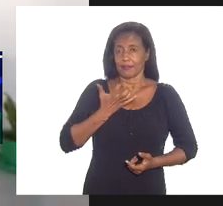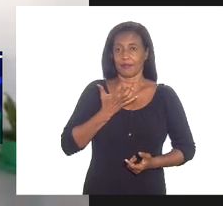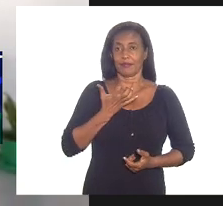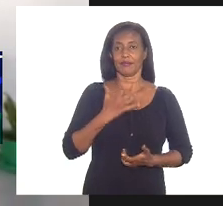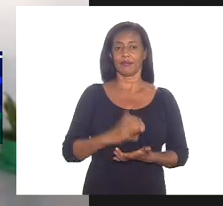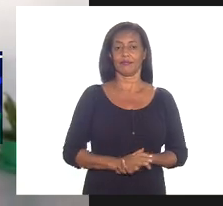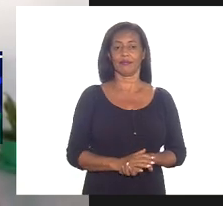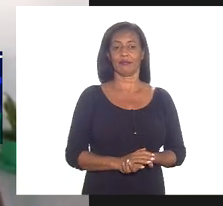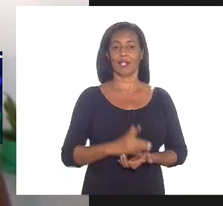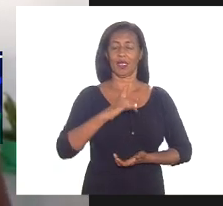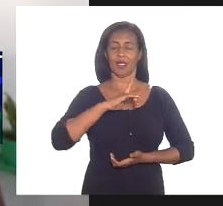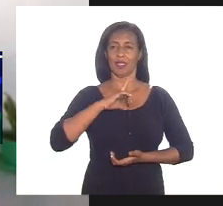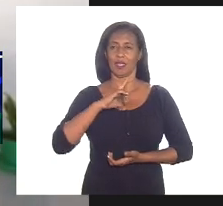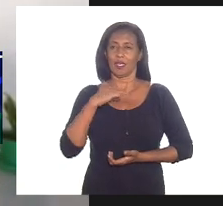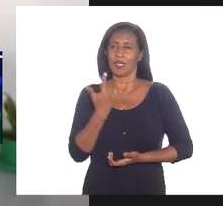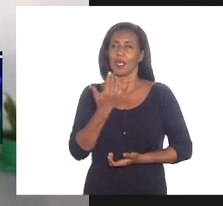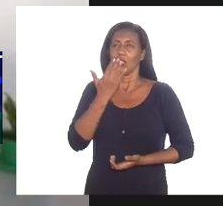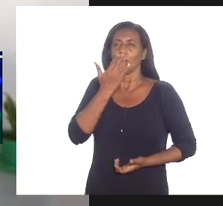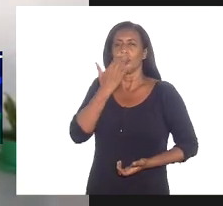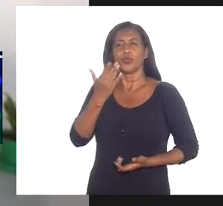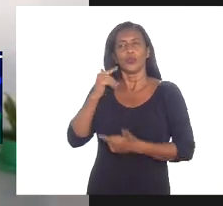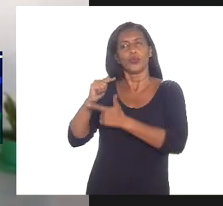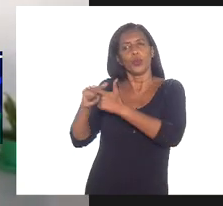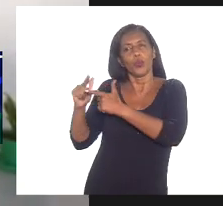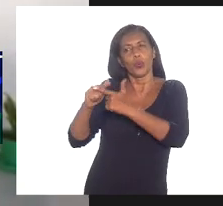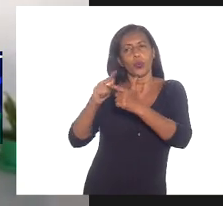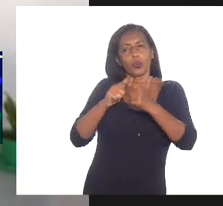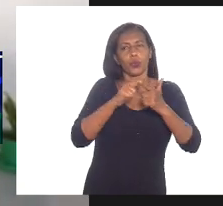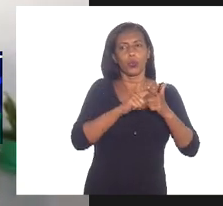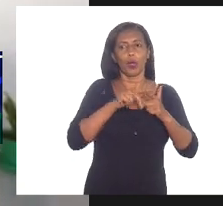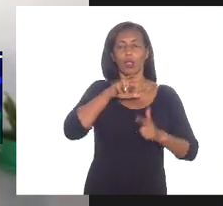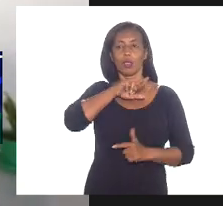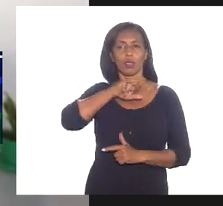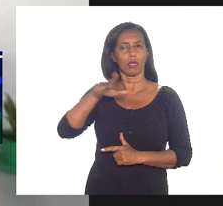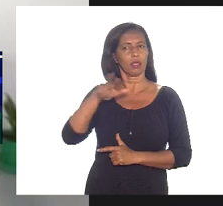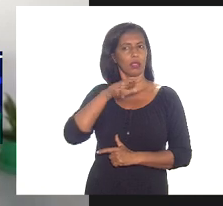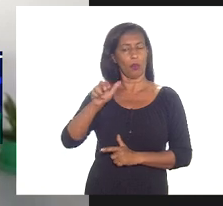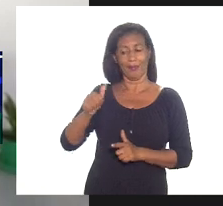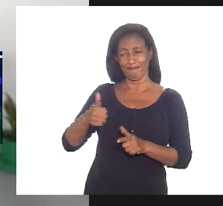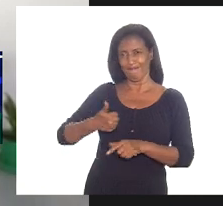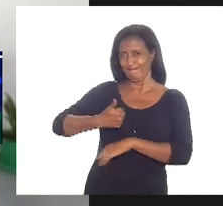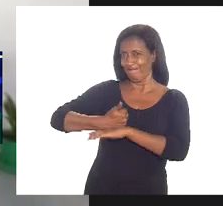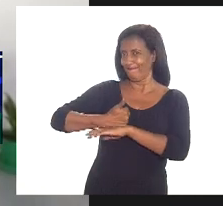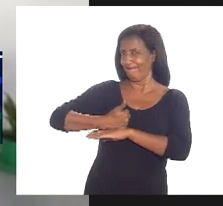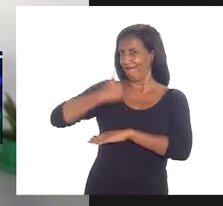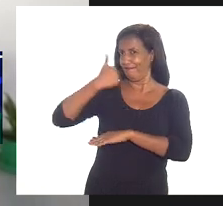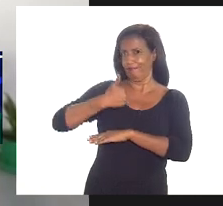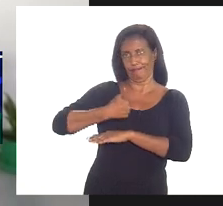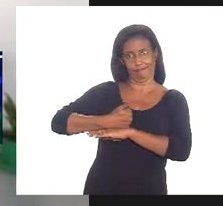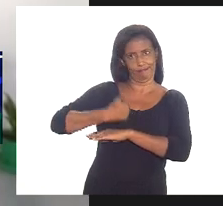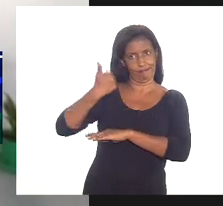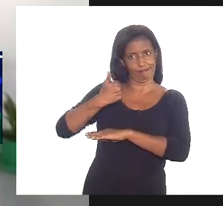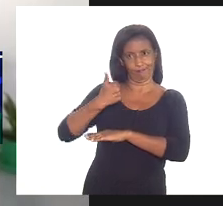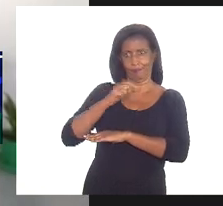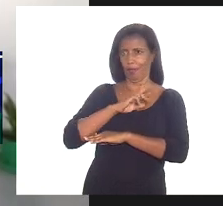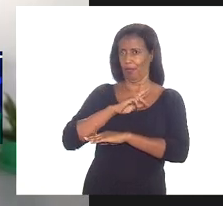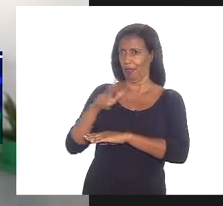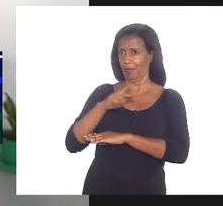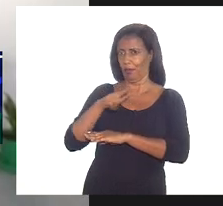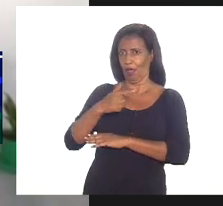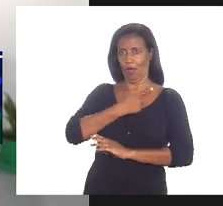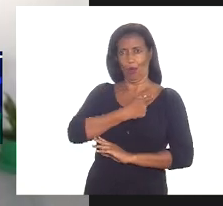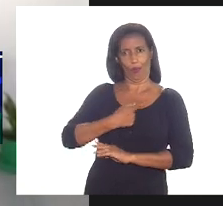é a gente ter esse tipo de situação não é a primeira vez com relação ao governo